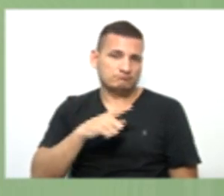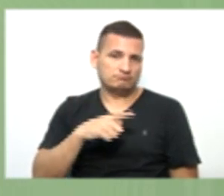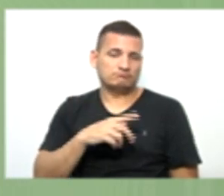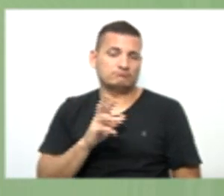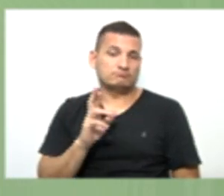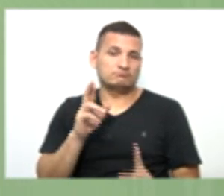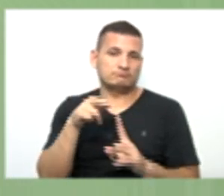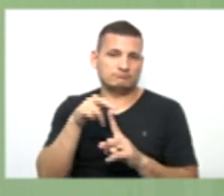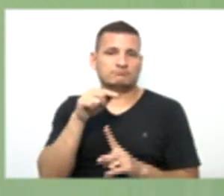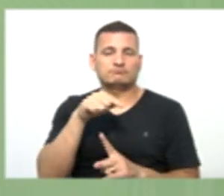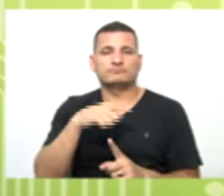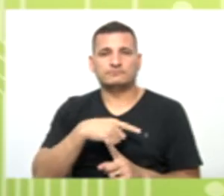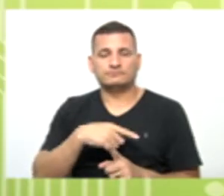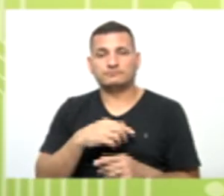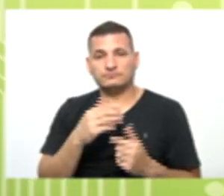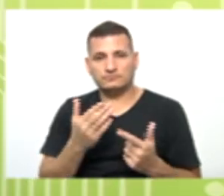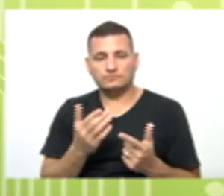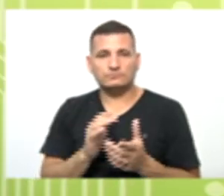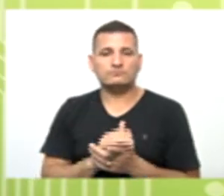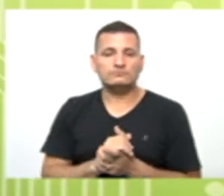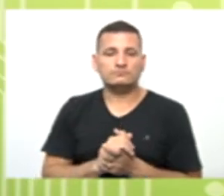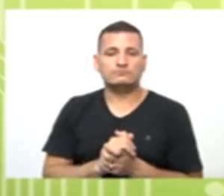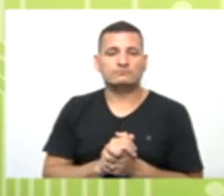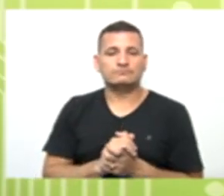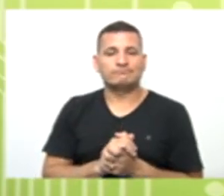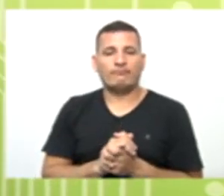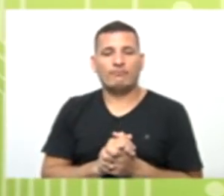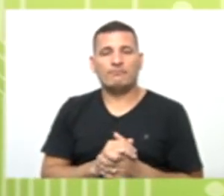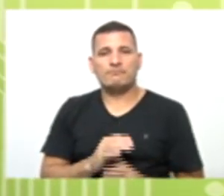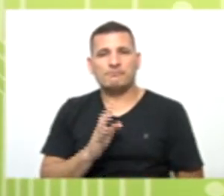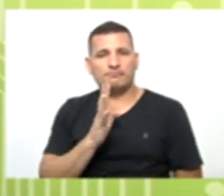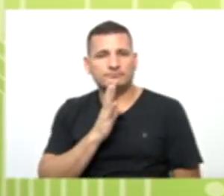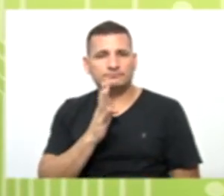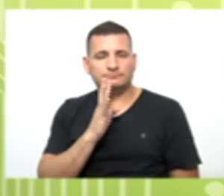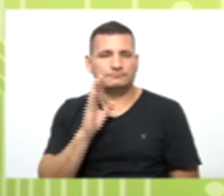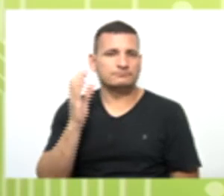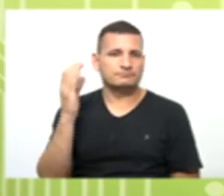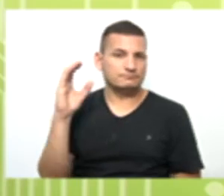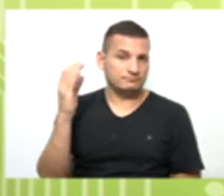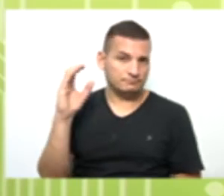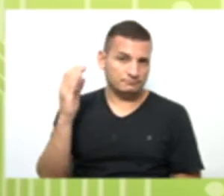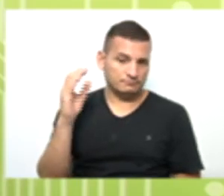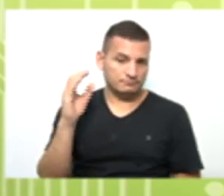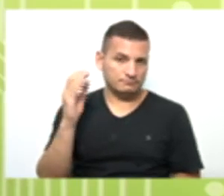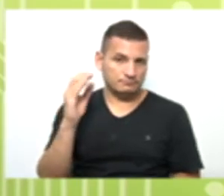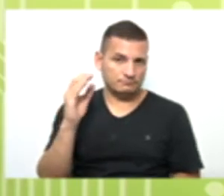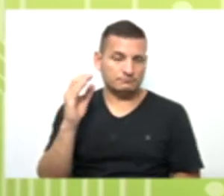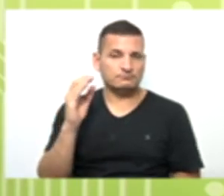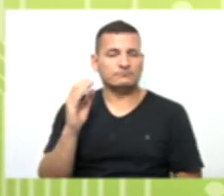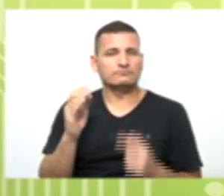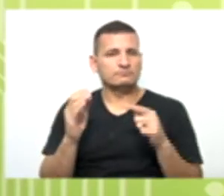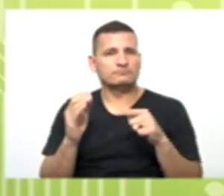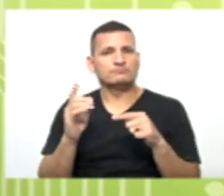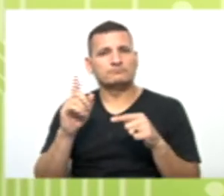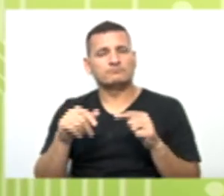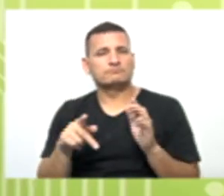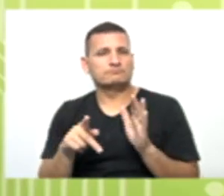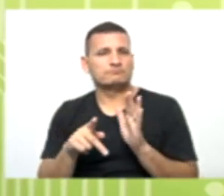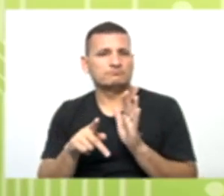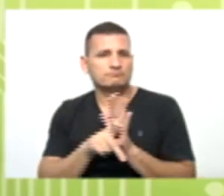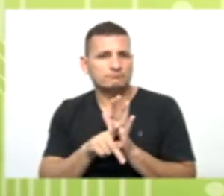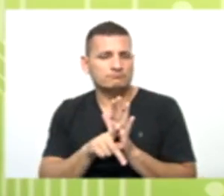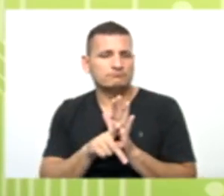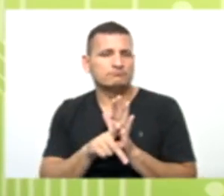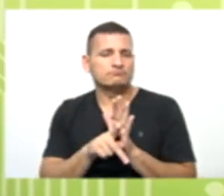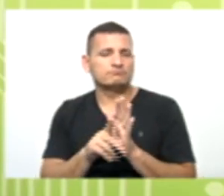referência. Então, o conhecimento científico, ele se define pelo método científico.